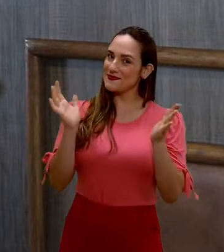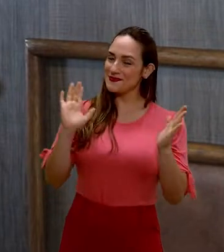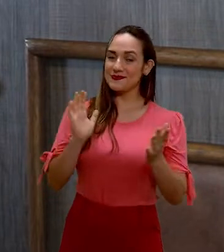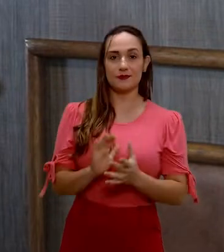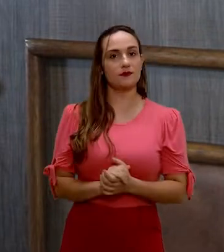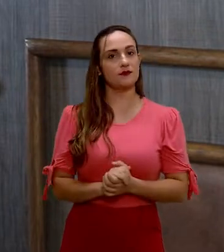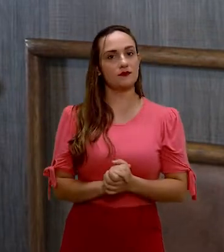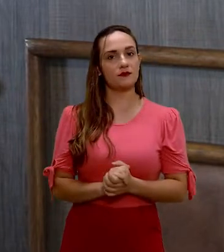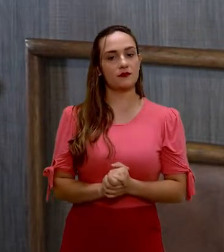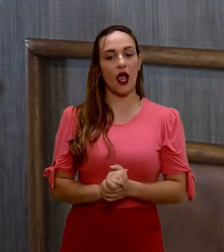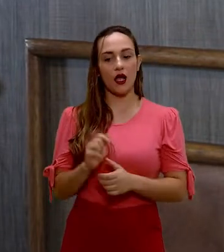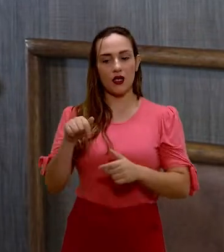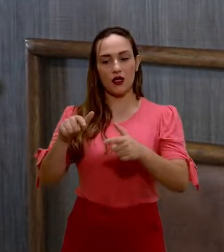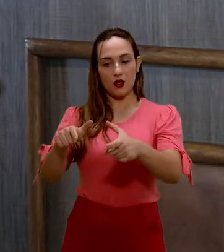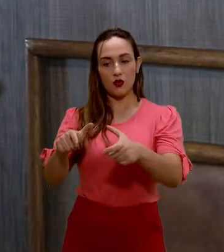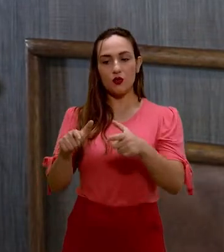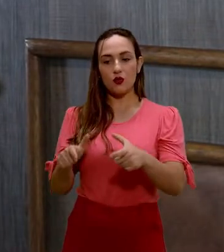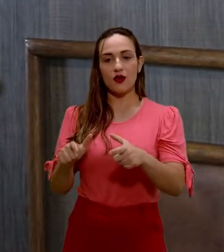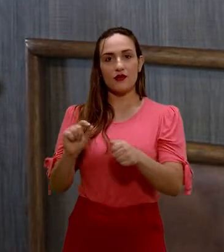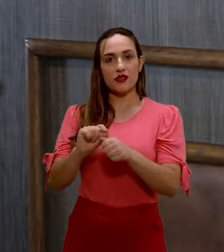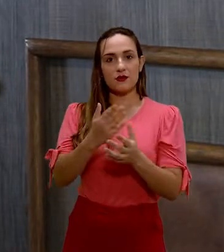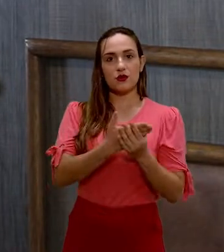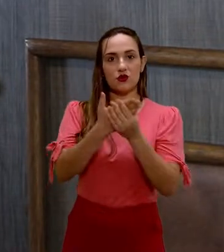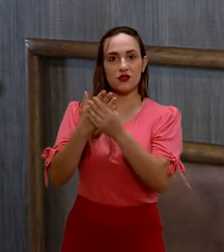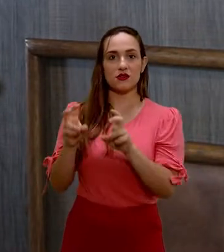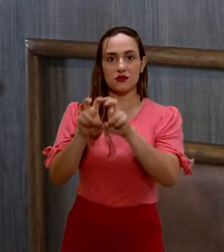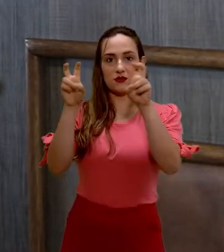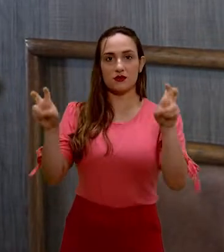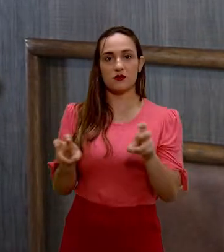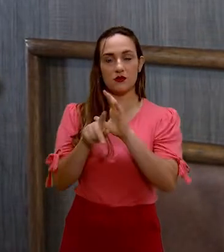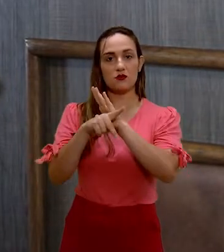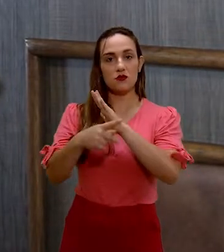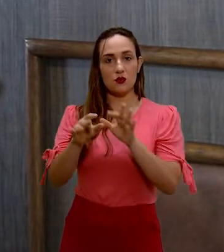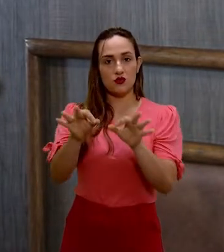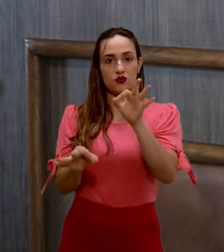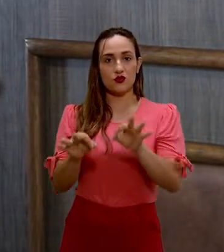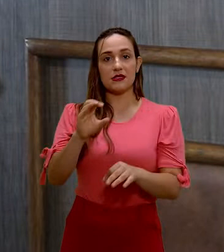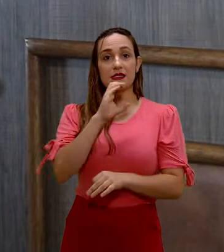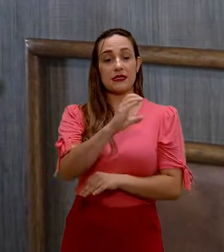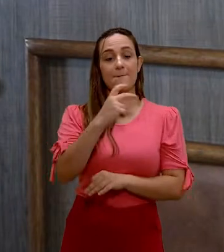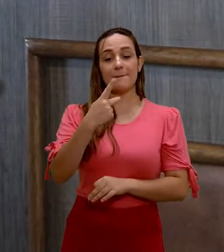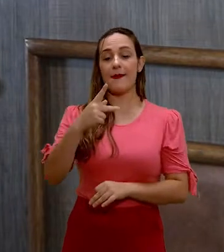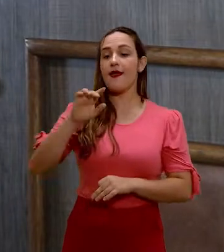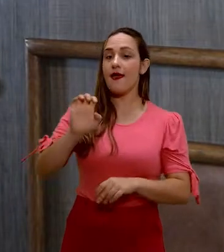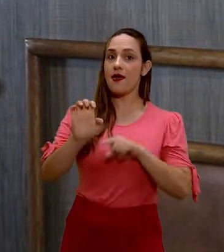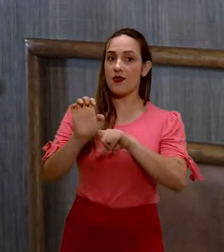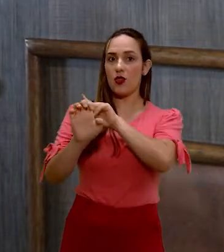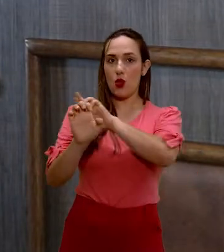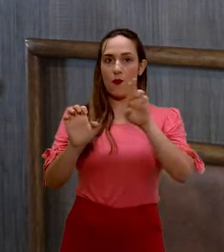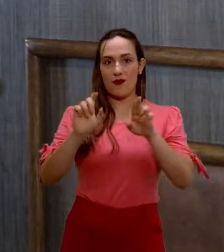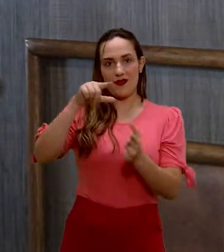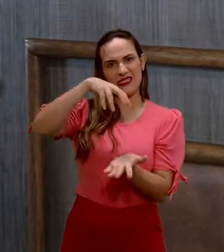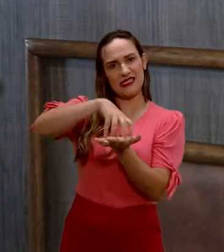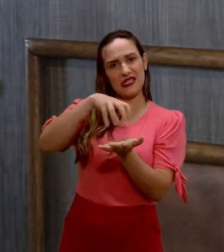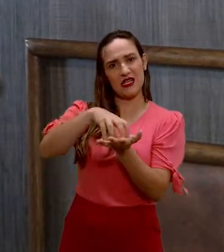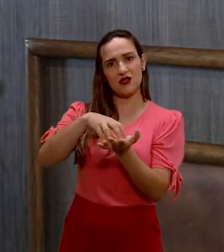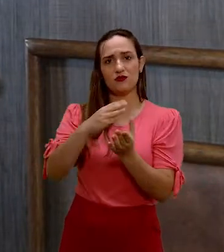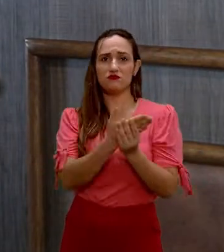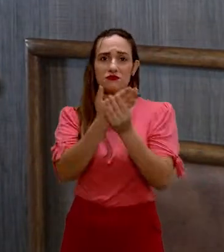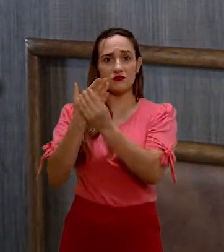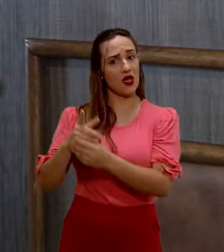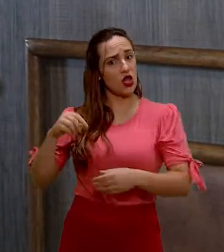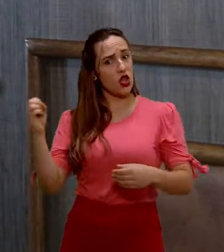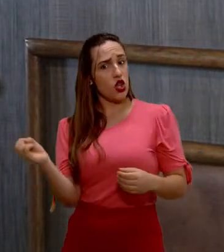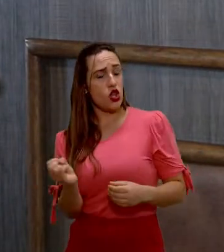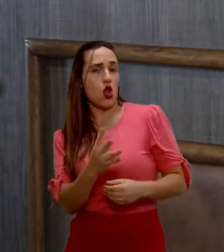Olá! A Central de Processamento Eletrônico de Feitos Judiciais, a CPE, é uma das propostas mais inovadoras do